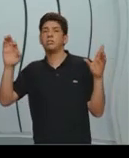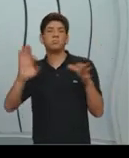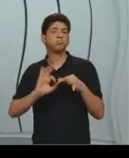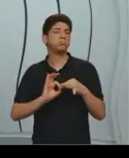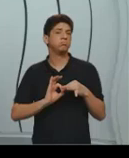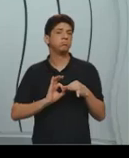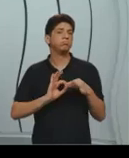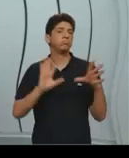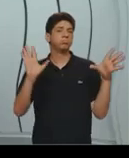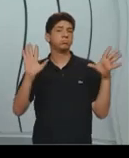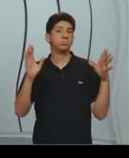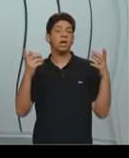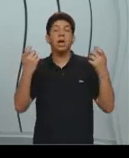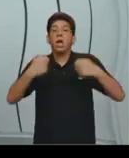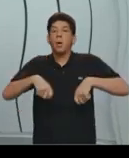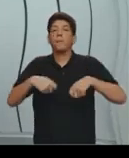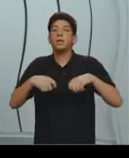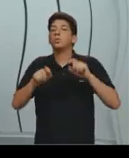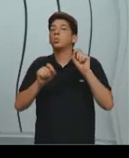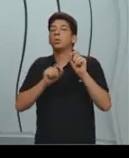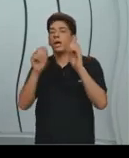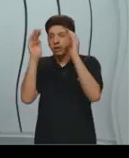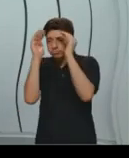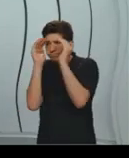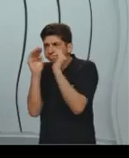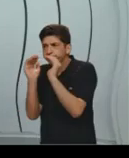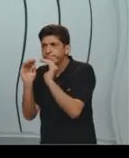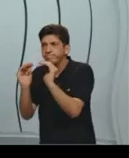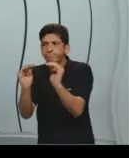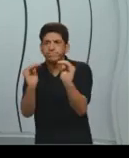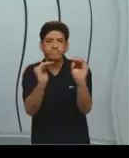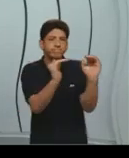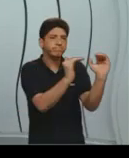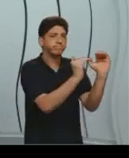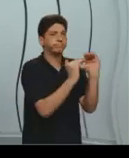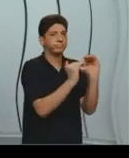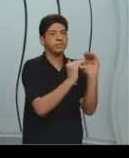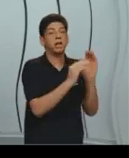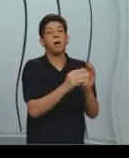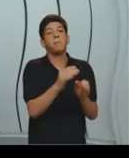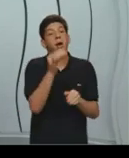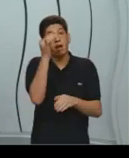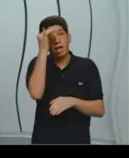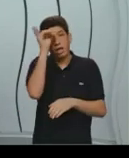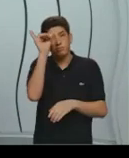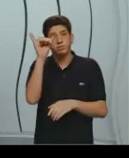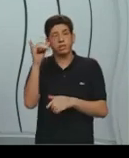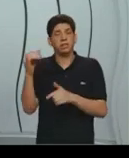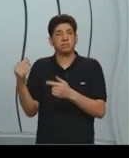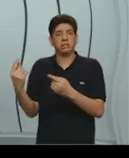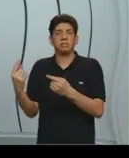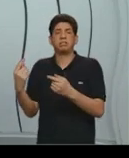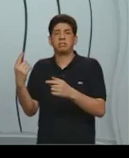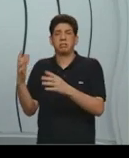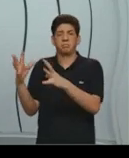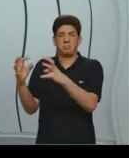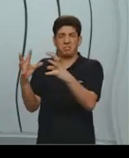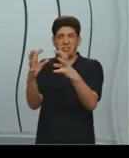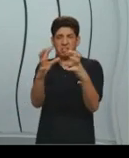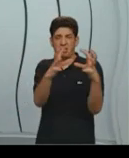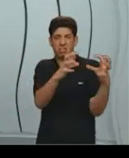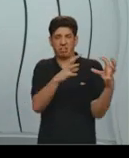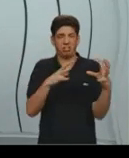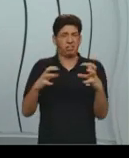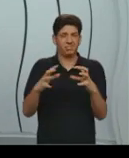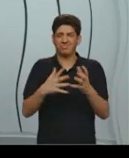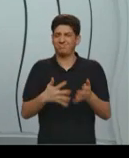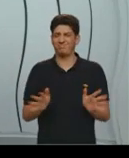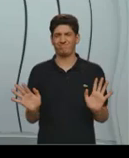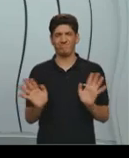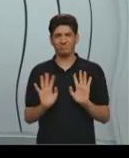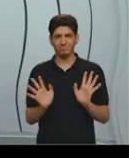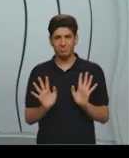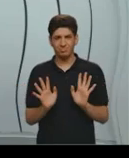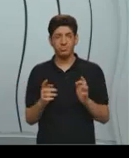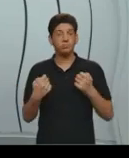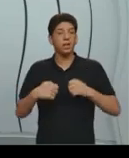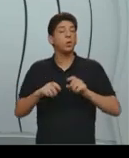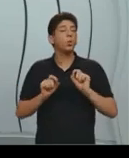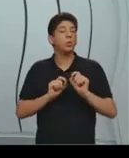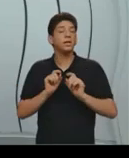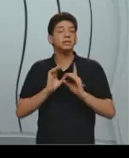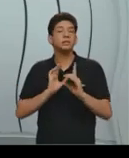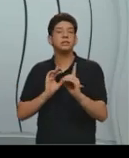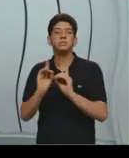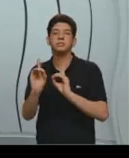para fugir de polarizações, discussões ideológicas, porque a democracia parte disso, né? Aquela lógica que a gente falou de dialética, que